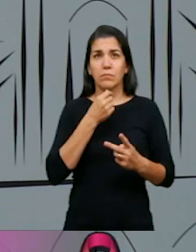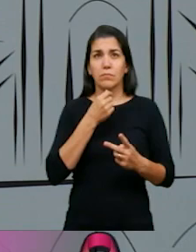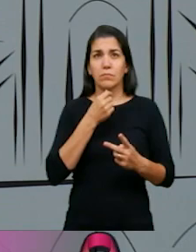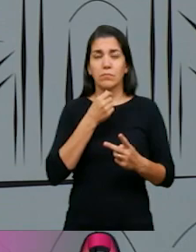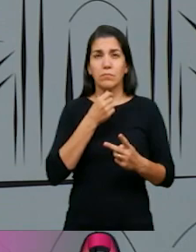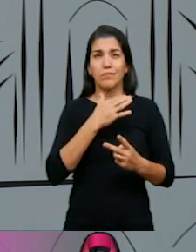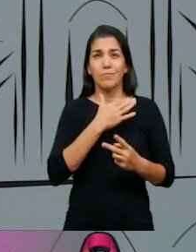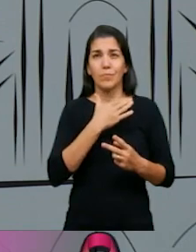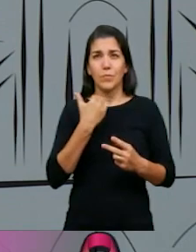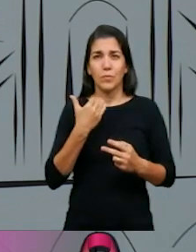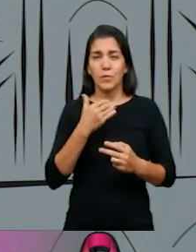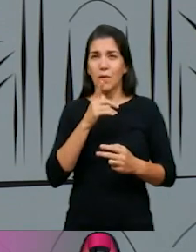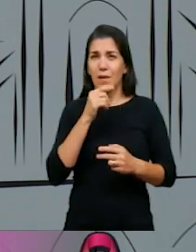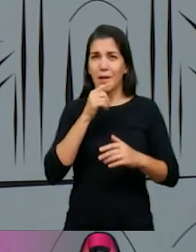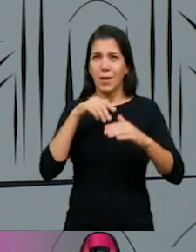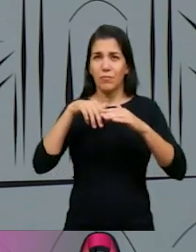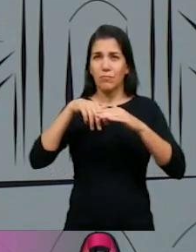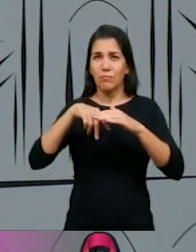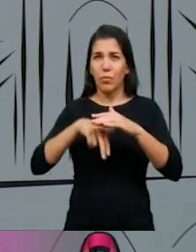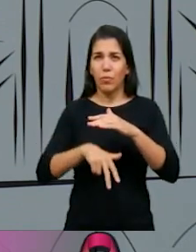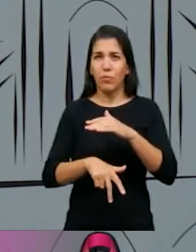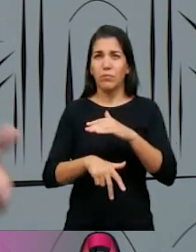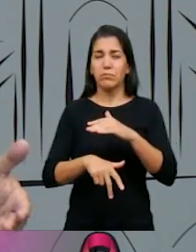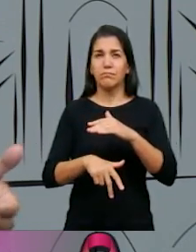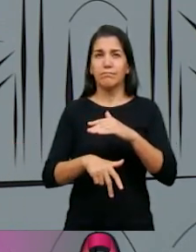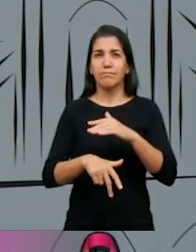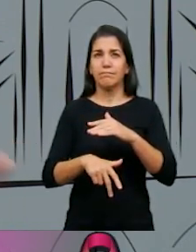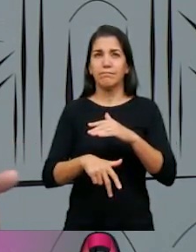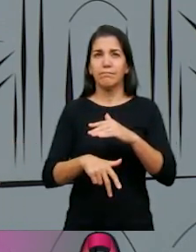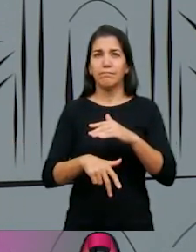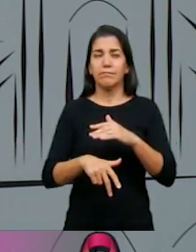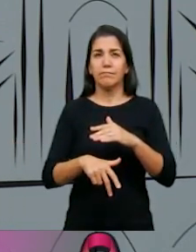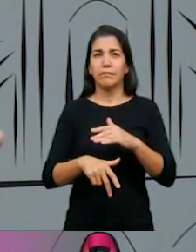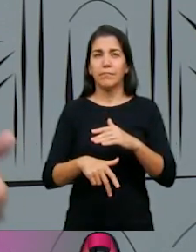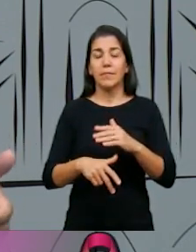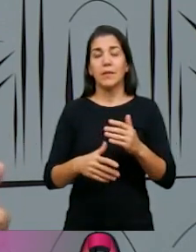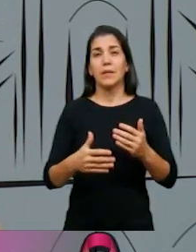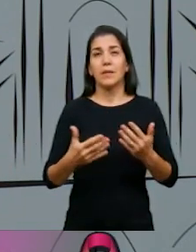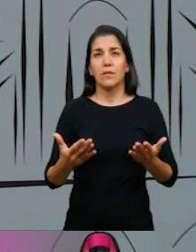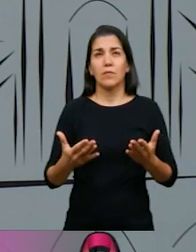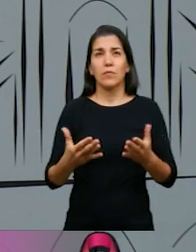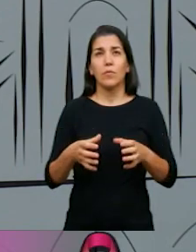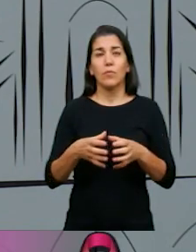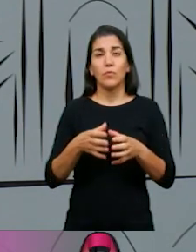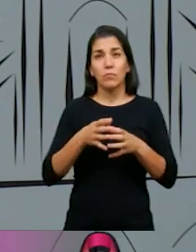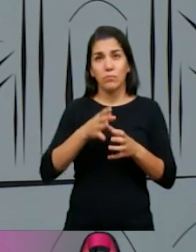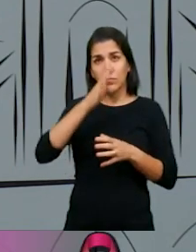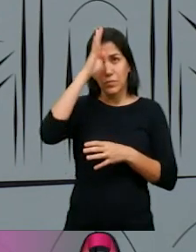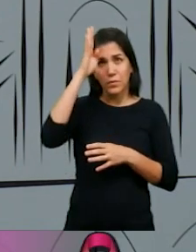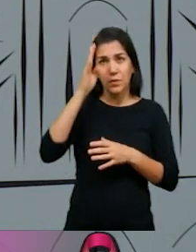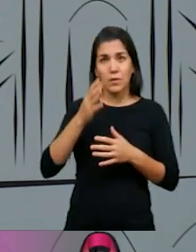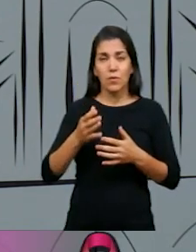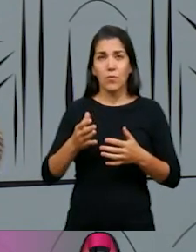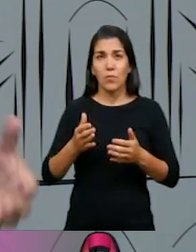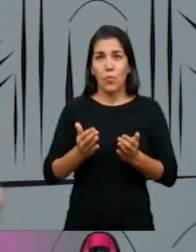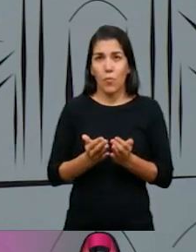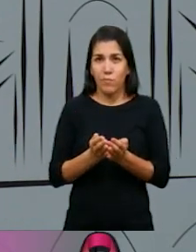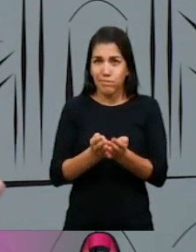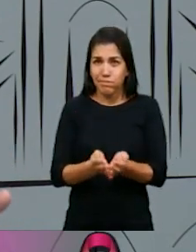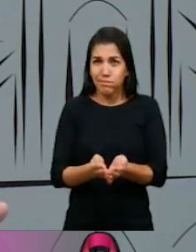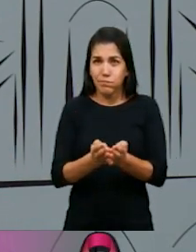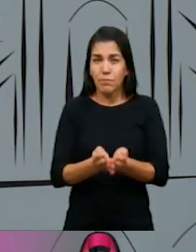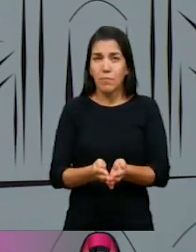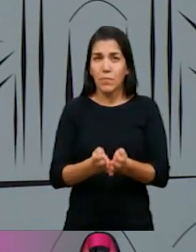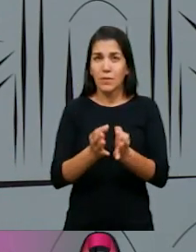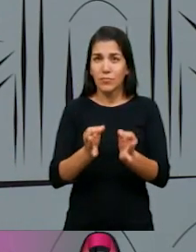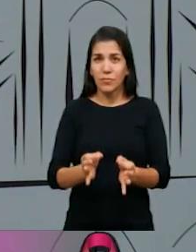Rio Tietê, e o Corpo de Bombeiros não tinha nenhuma embarcação adequada para entrar na água naquele momento e teve que